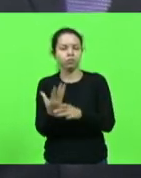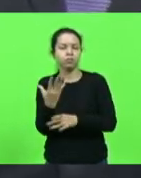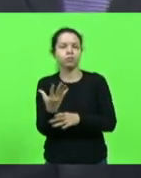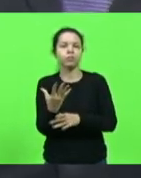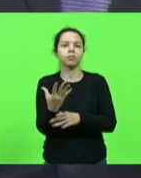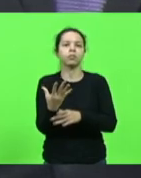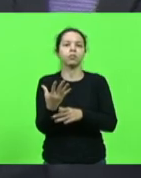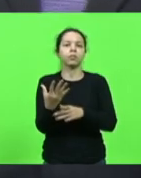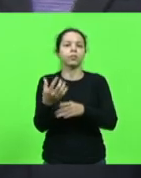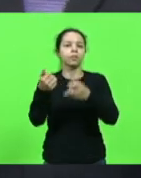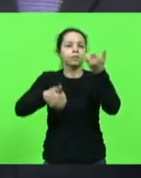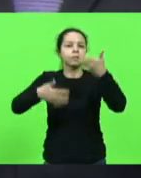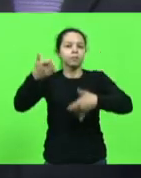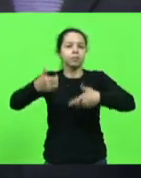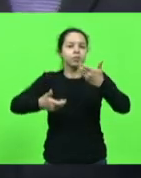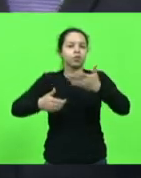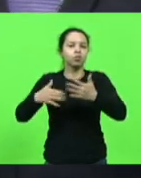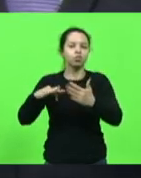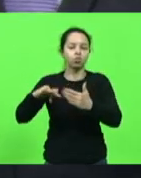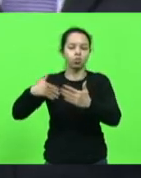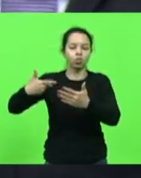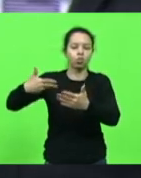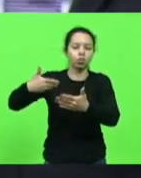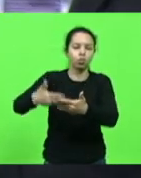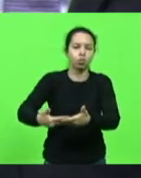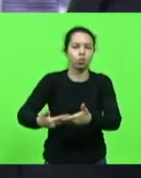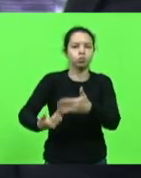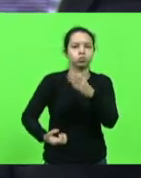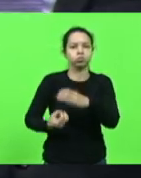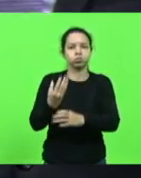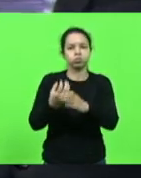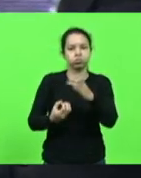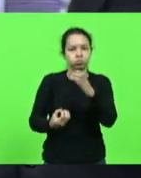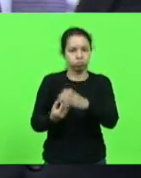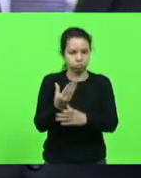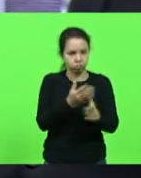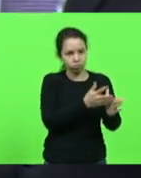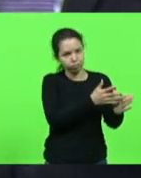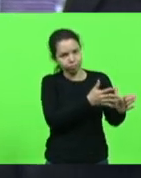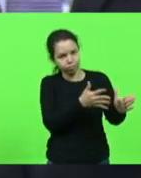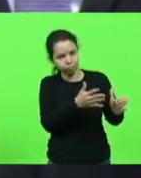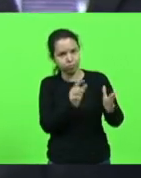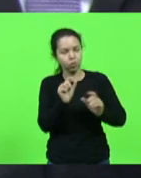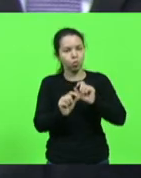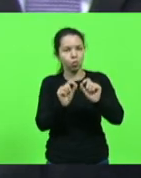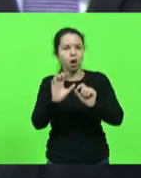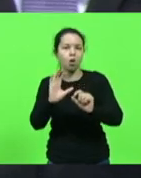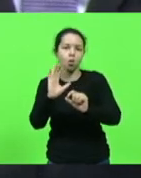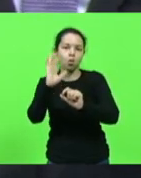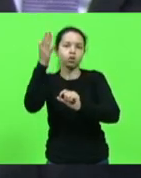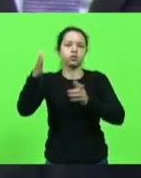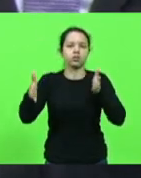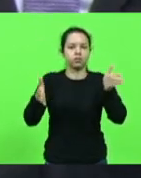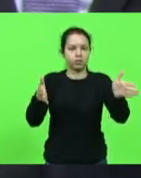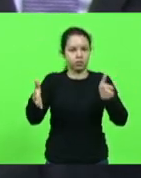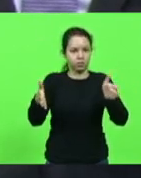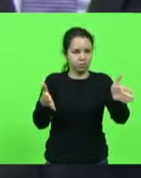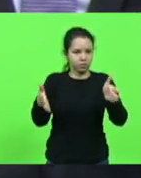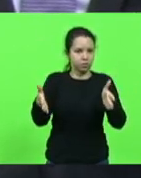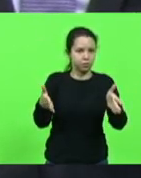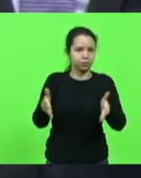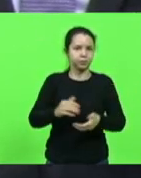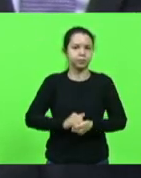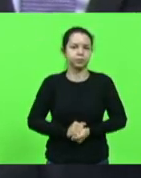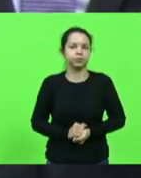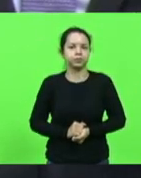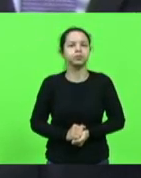aquele processo de criação da Constituinte e o que aconteceu naquele período, com